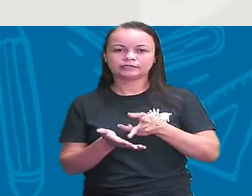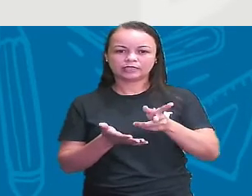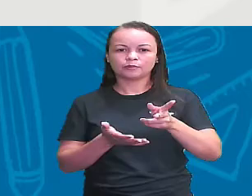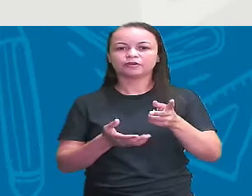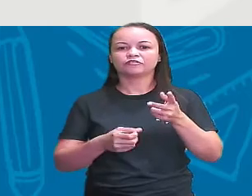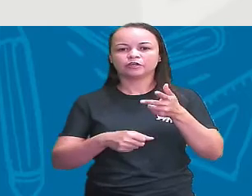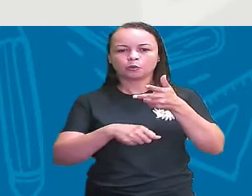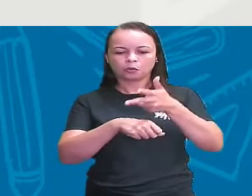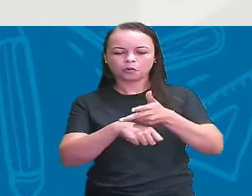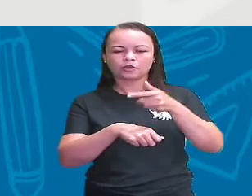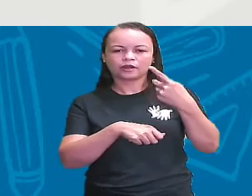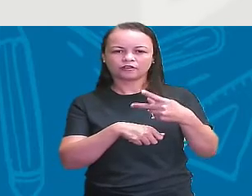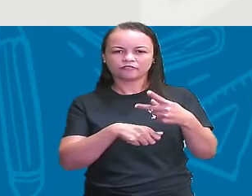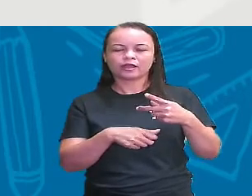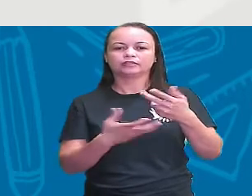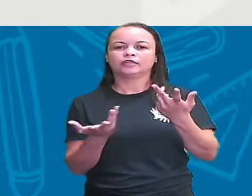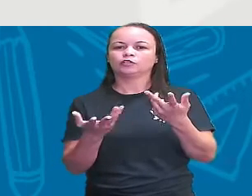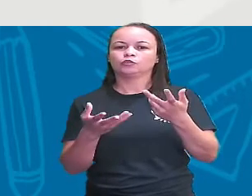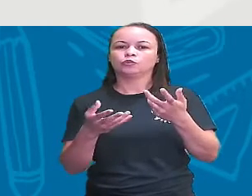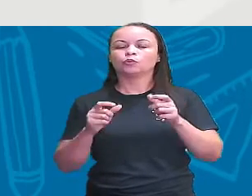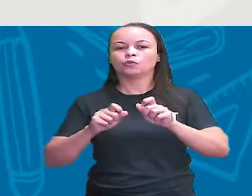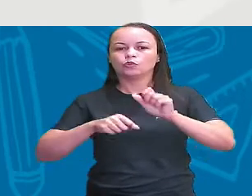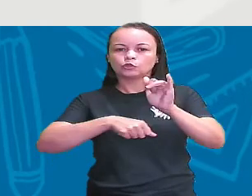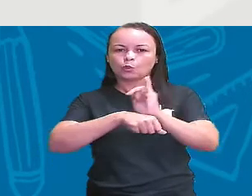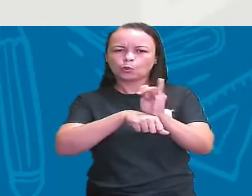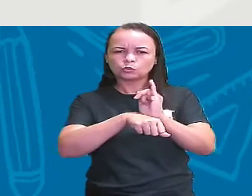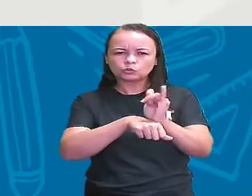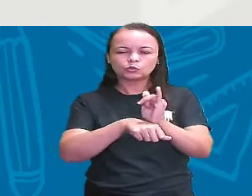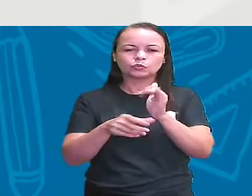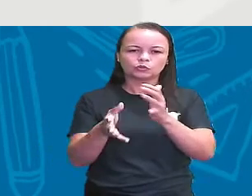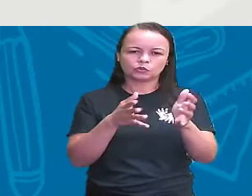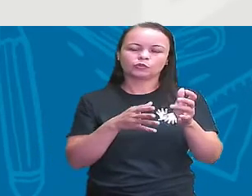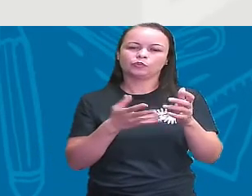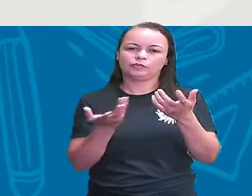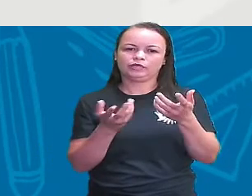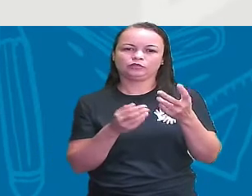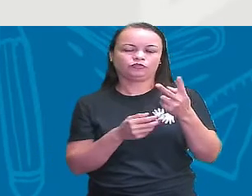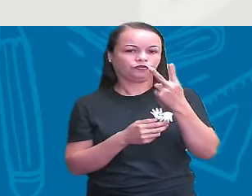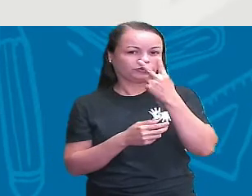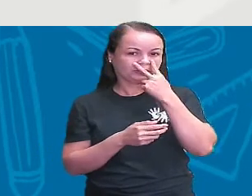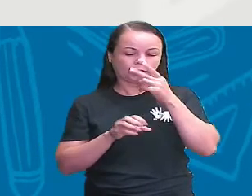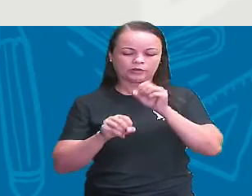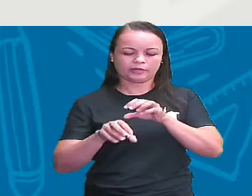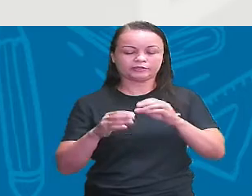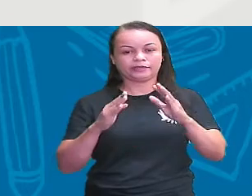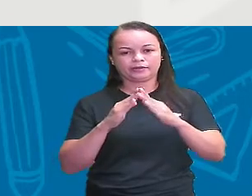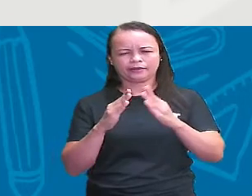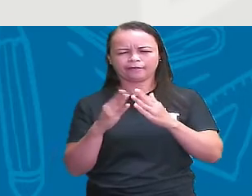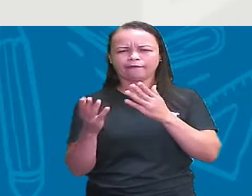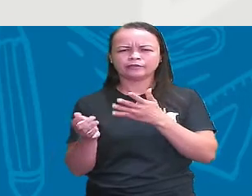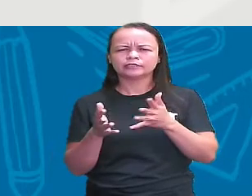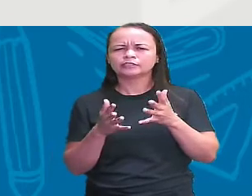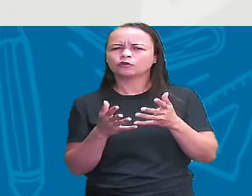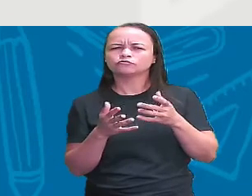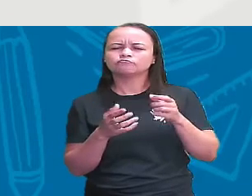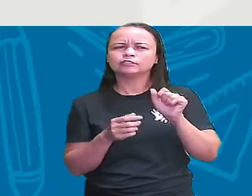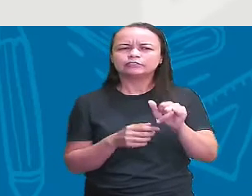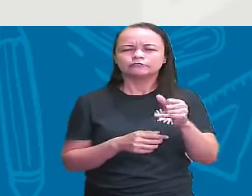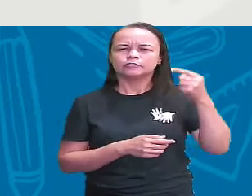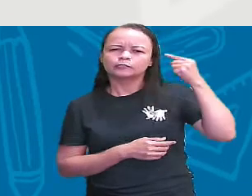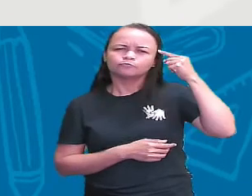Vitória Ensina em Casa. Então, qualquer coisa, qualquer dúvida, sentiu que ainda ficou meio na dúvida em algumas